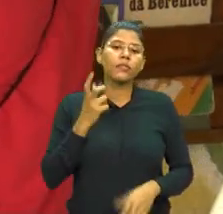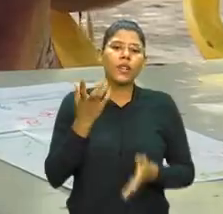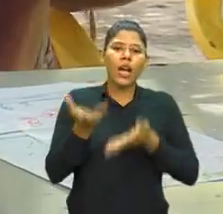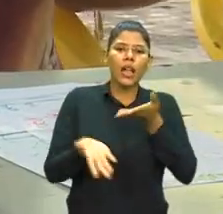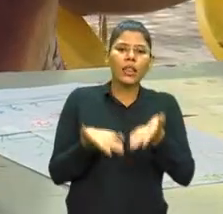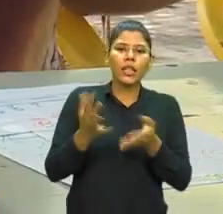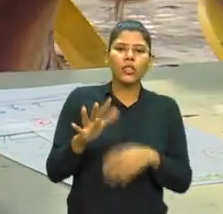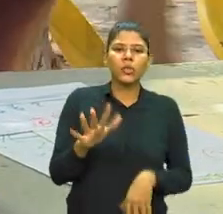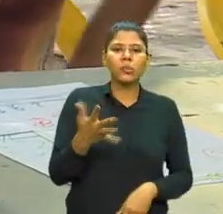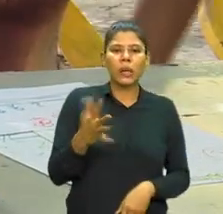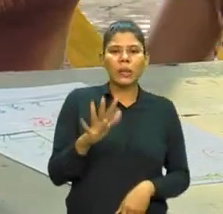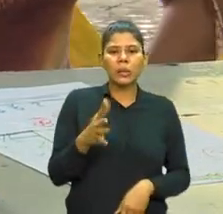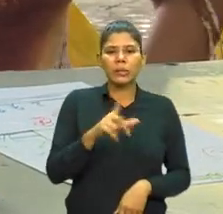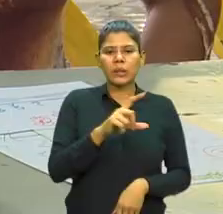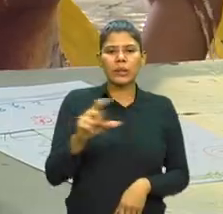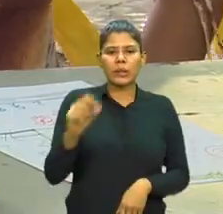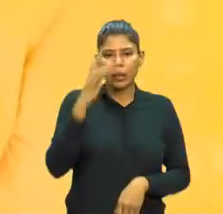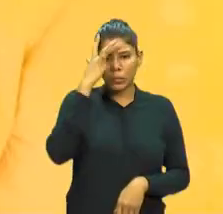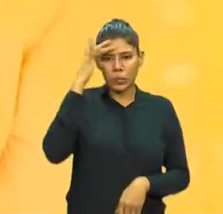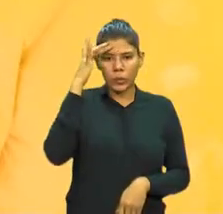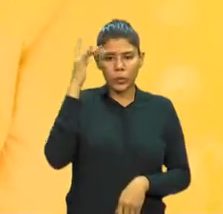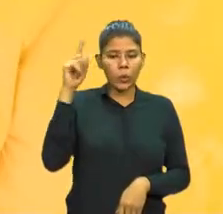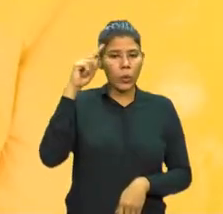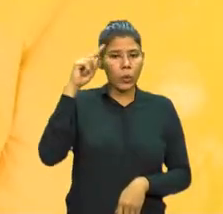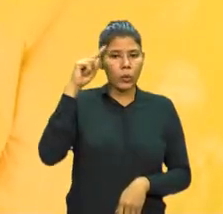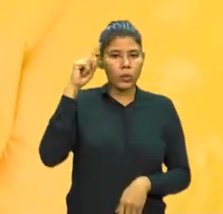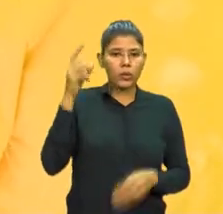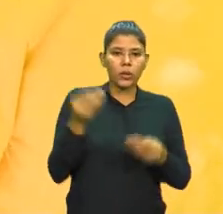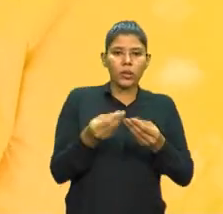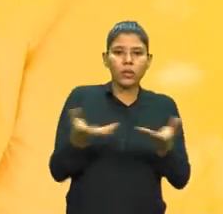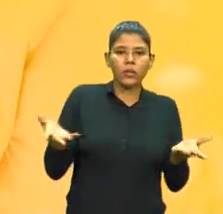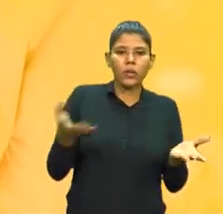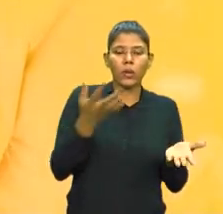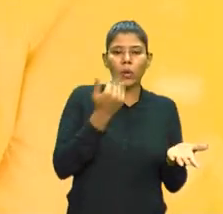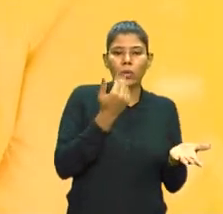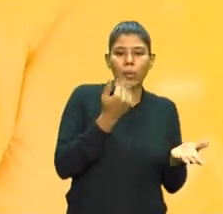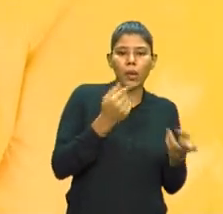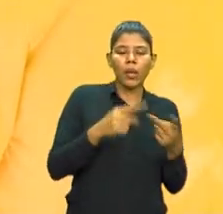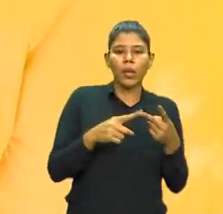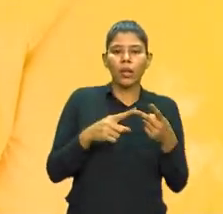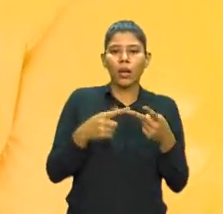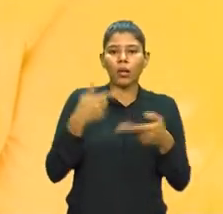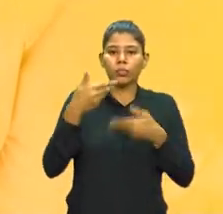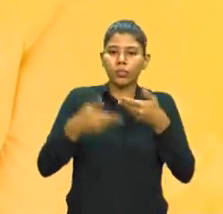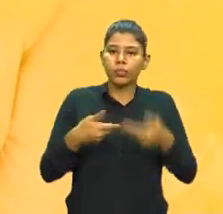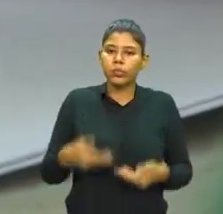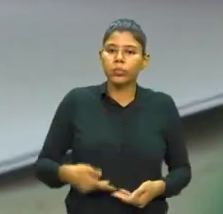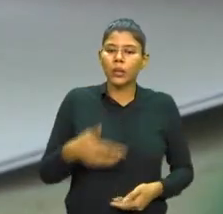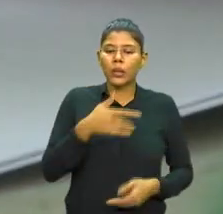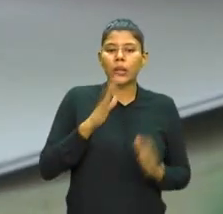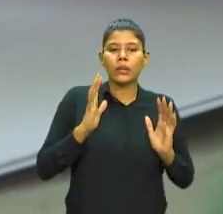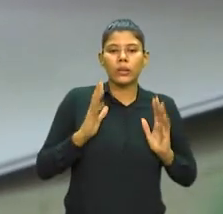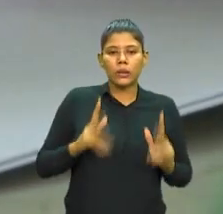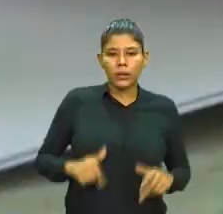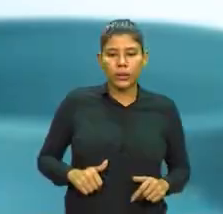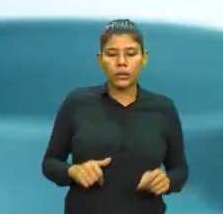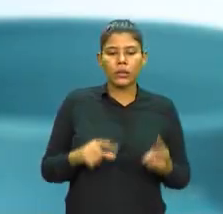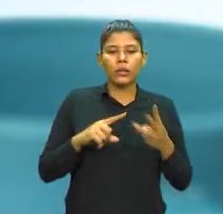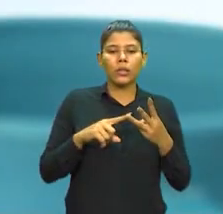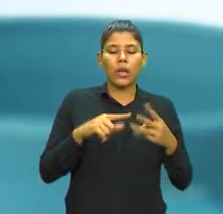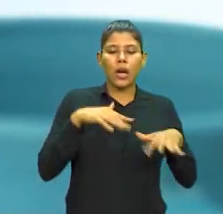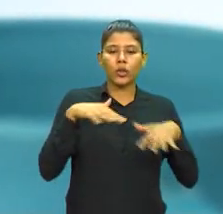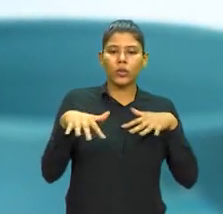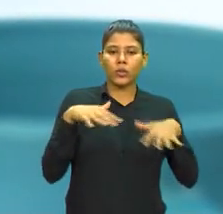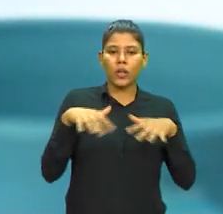pessoas diariamente oferecendo alimentação cuidados básicos de higiene pessoal e atividades